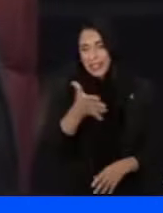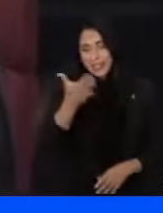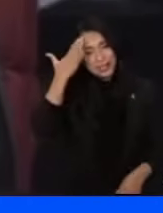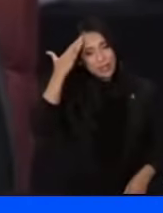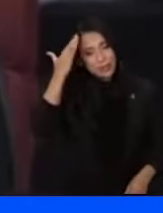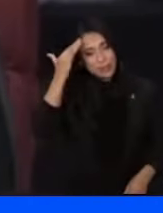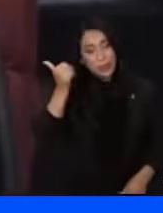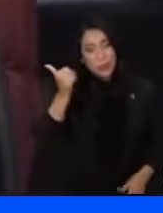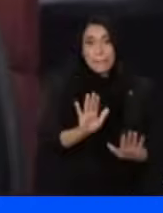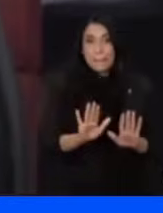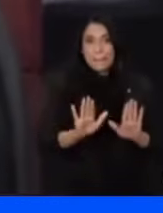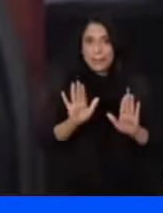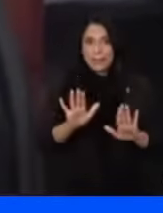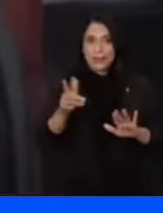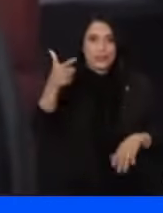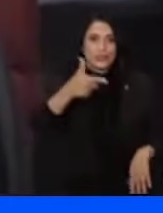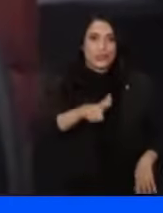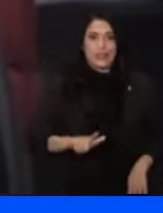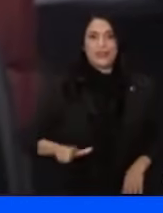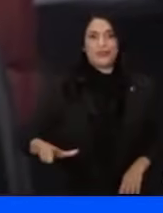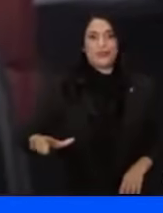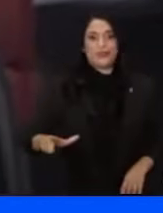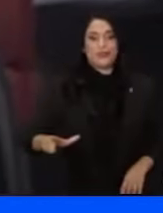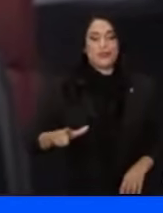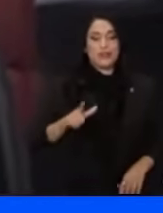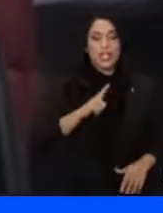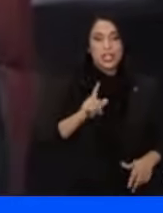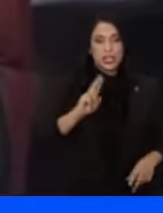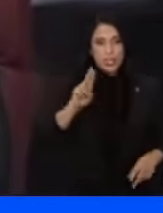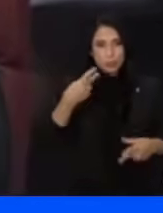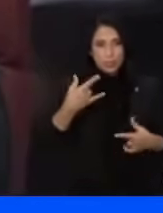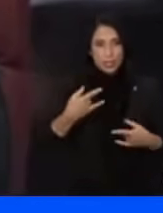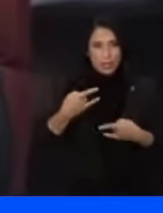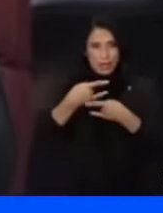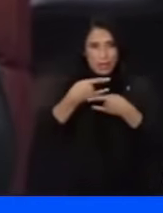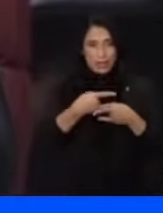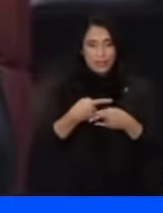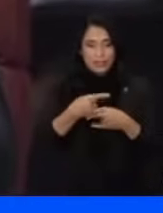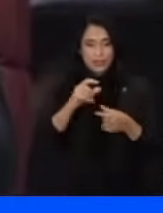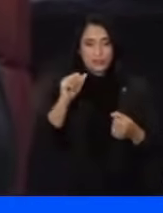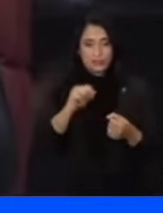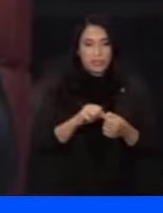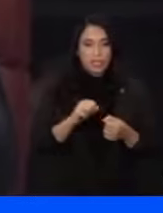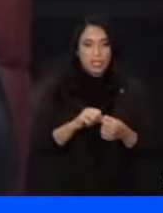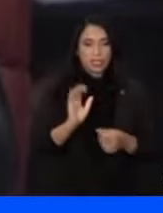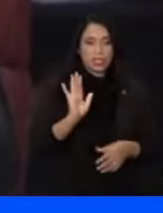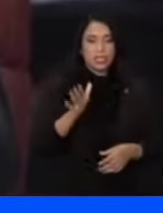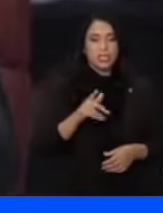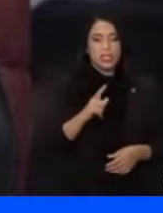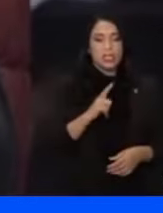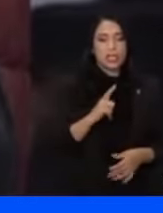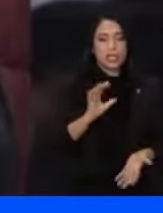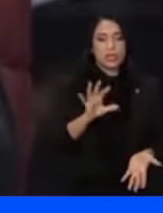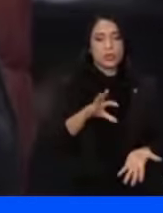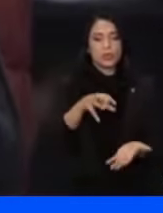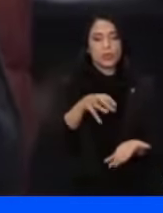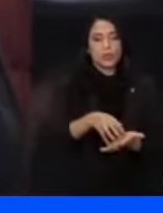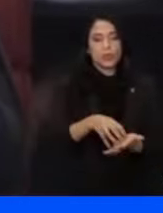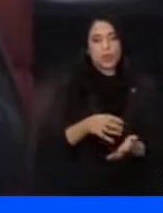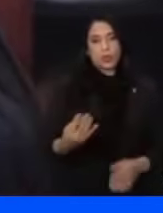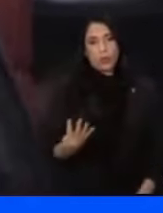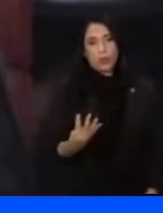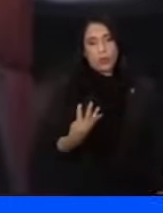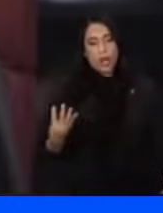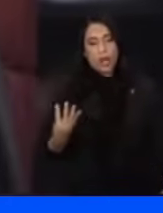nisso. Nessa mesma linha, após a live realizada, e já tratamos disso no núcleo